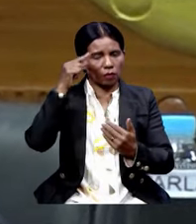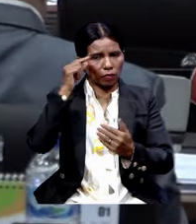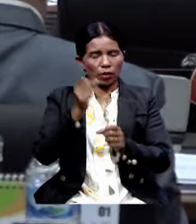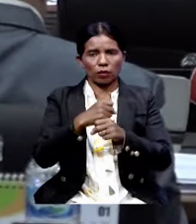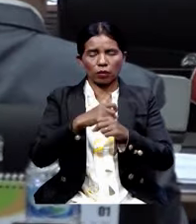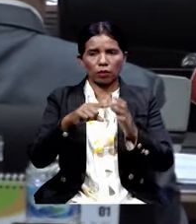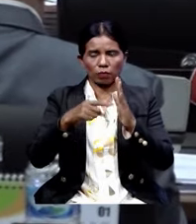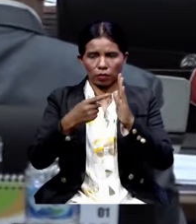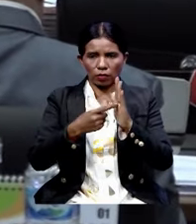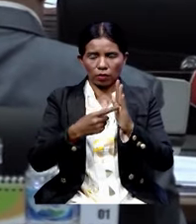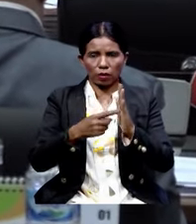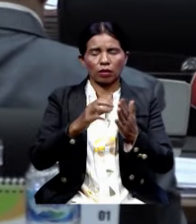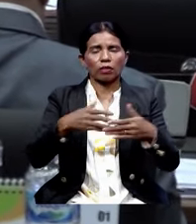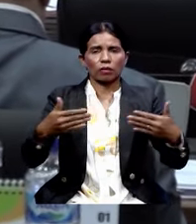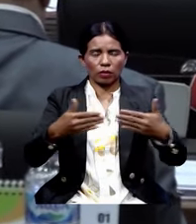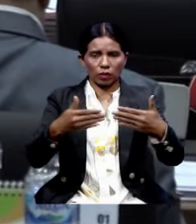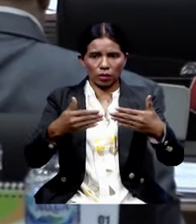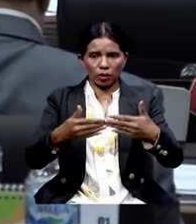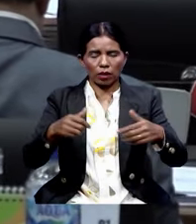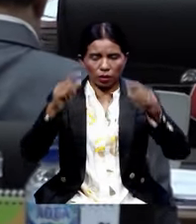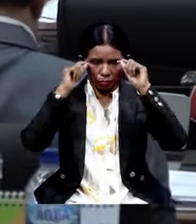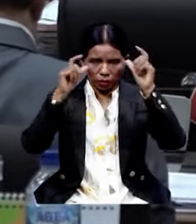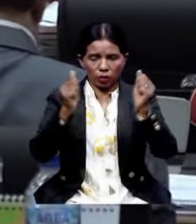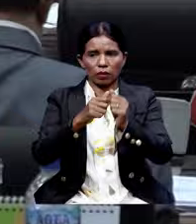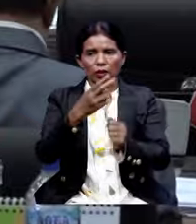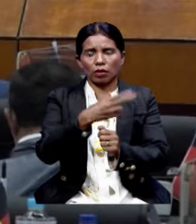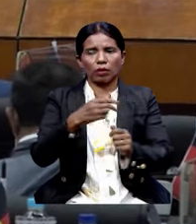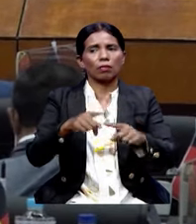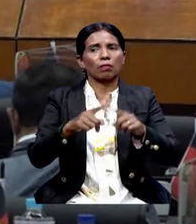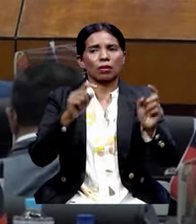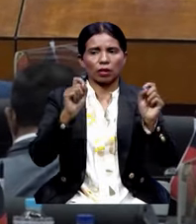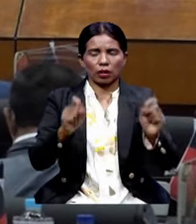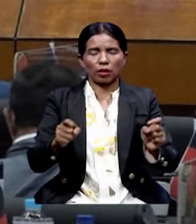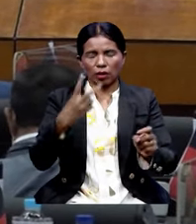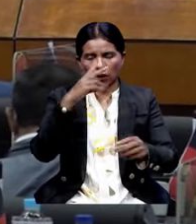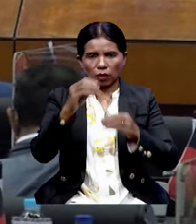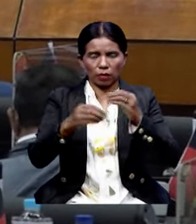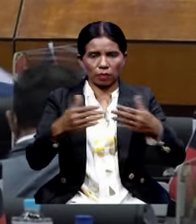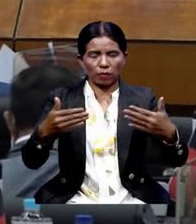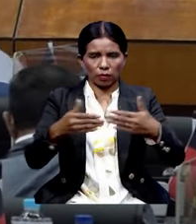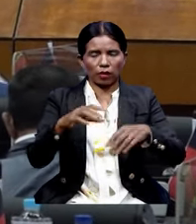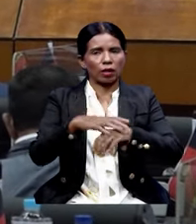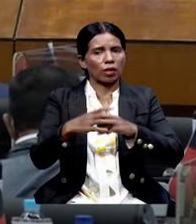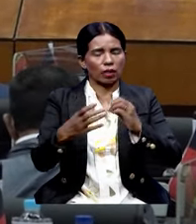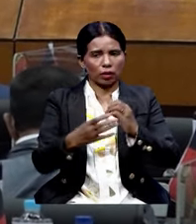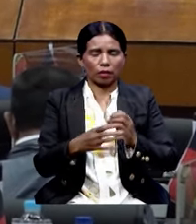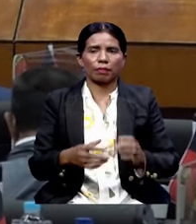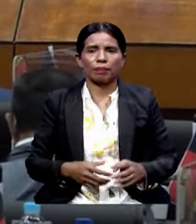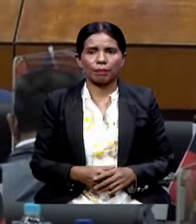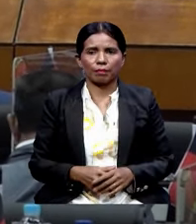hahu sesão fronteira marítima Timor-Leste ou Indonésia, mas bem tem que resolver o look fronteira terrestre. Fronteira